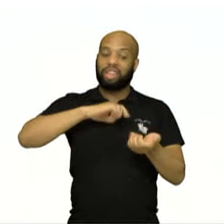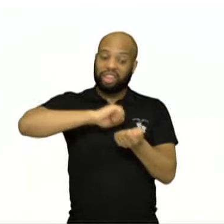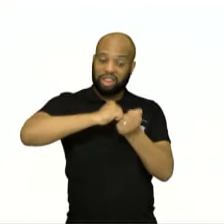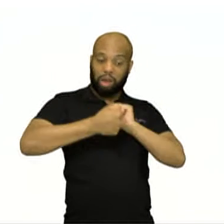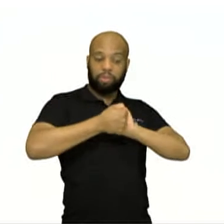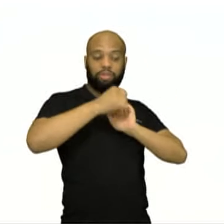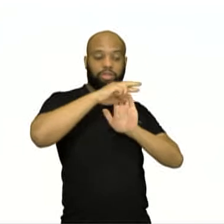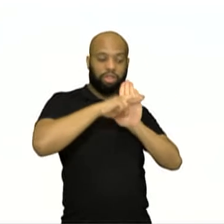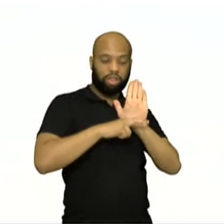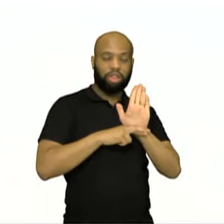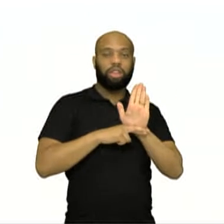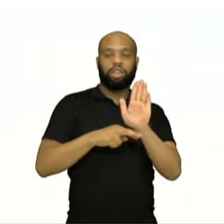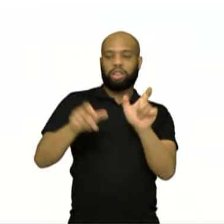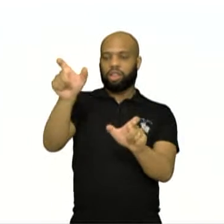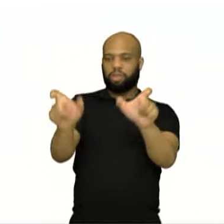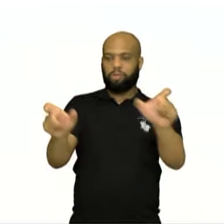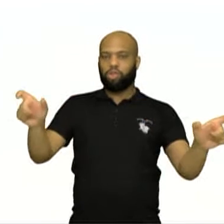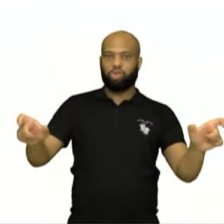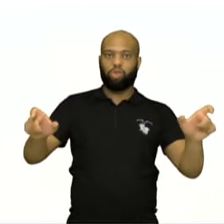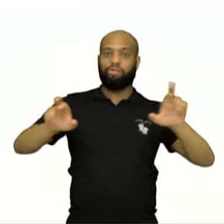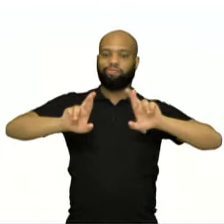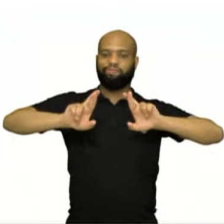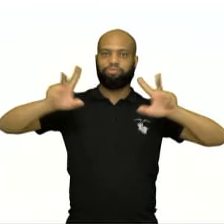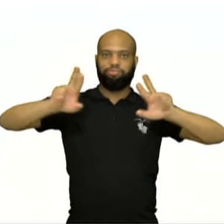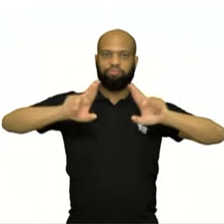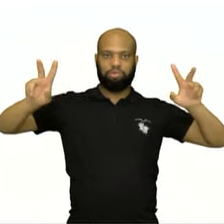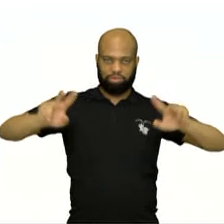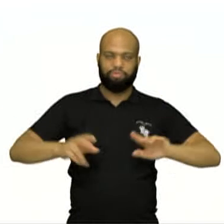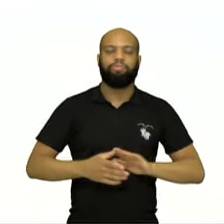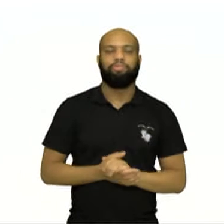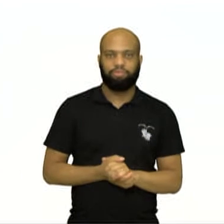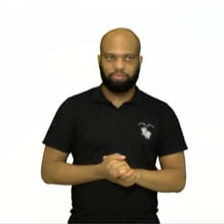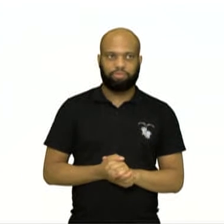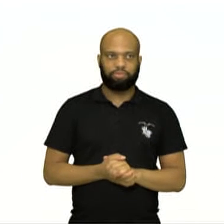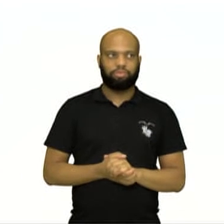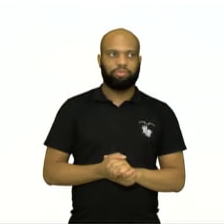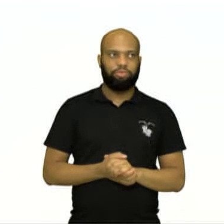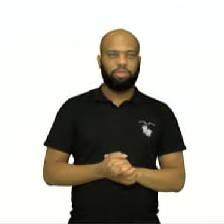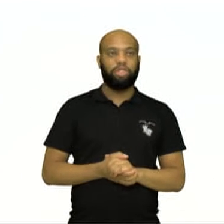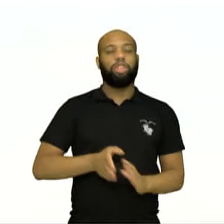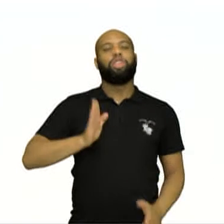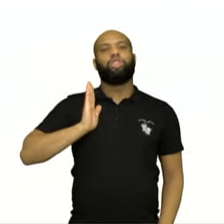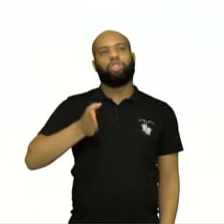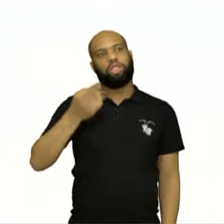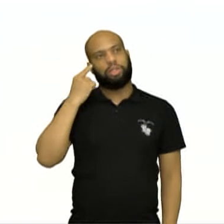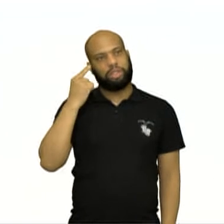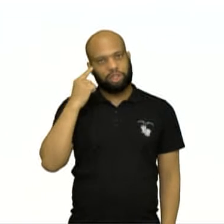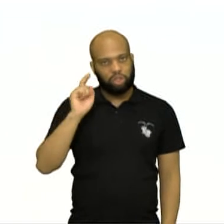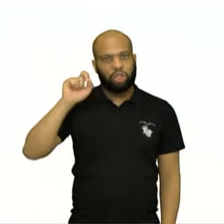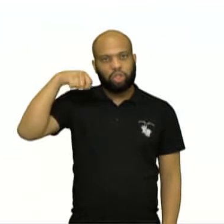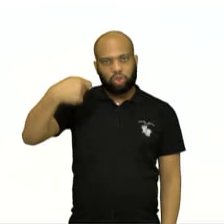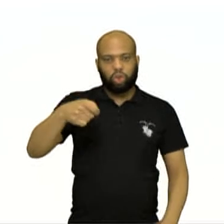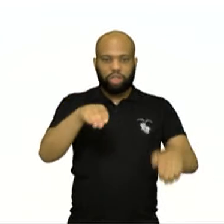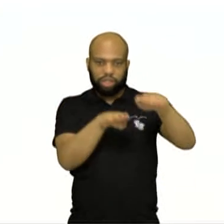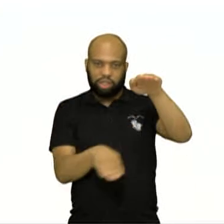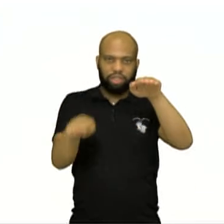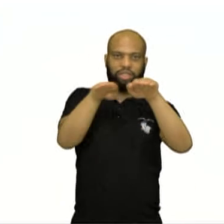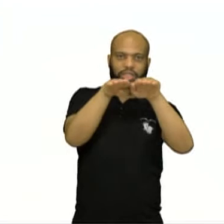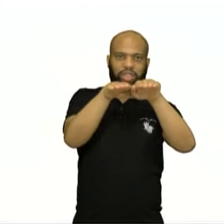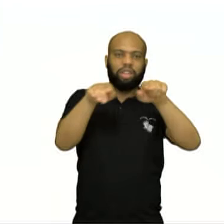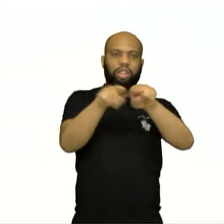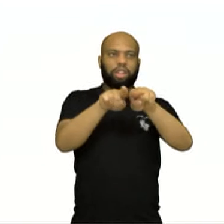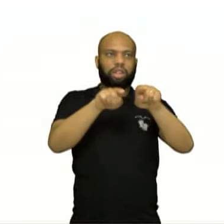regras para pessoas que são diferentes. Depois de pensarmos um pouco em equidade, adaptar